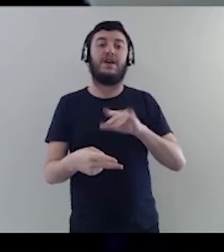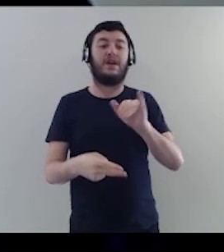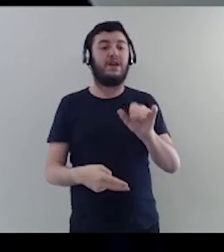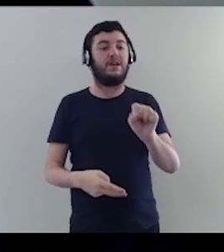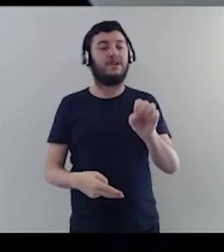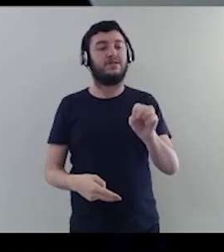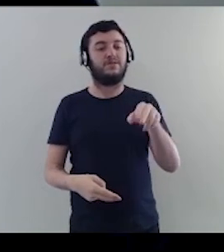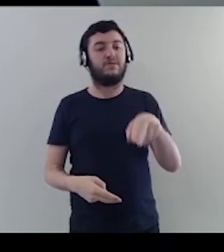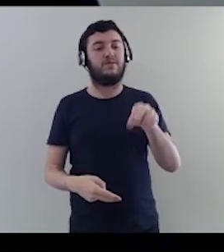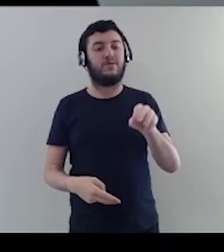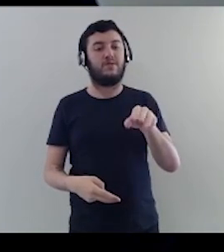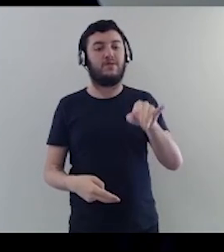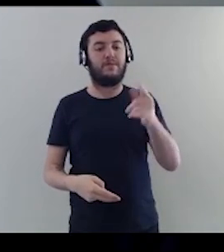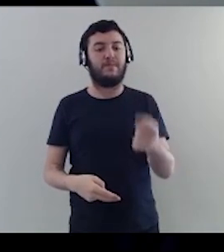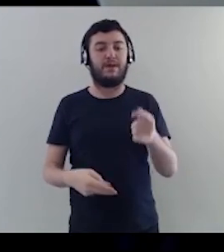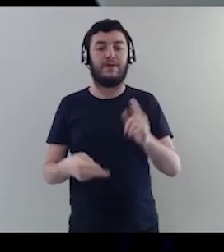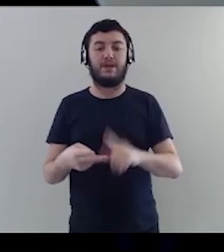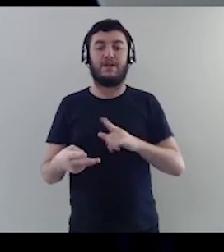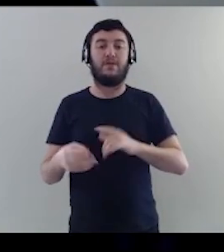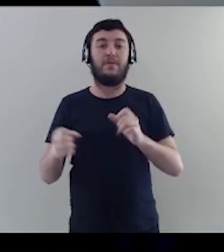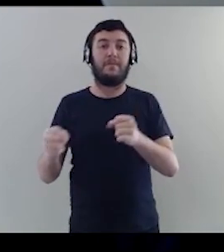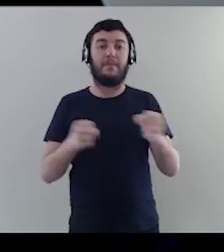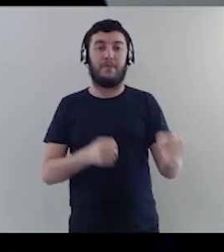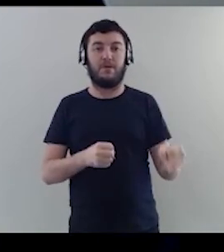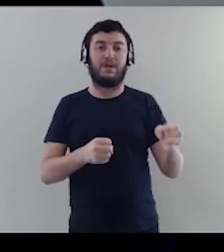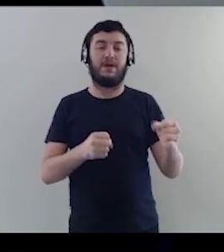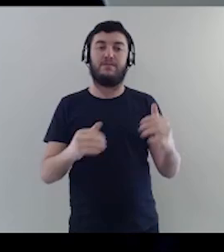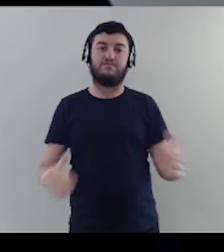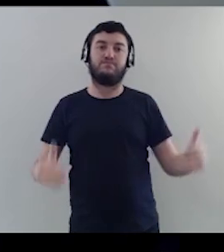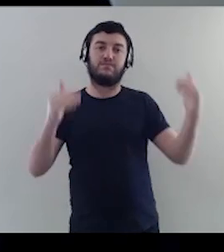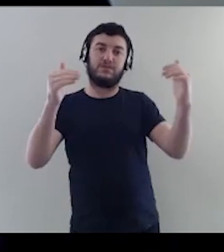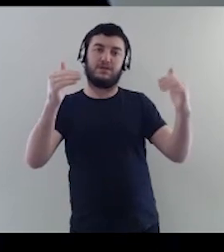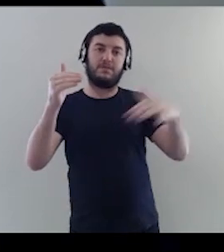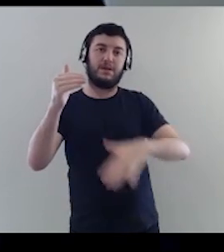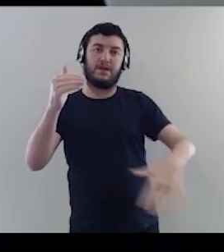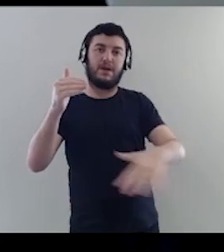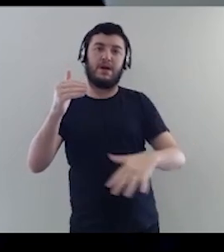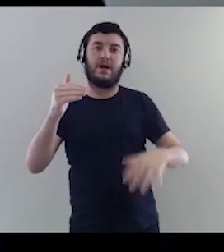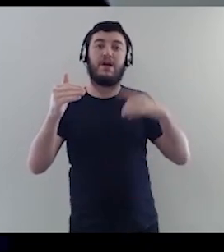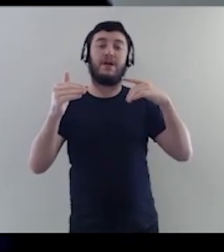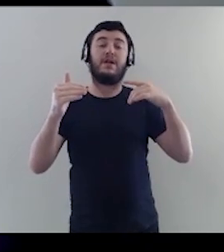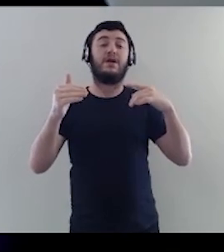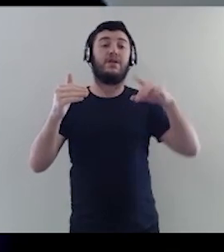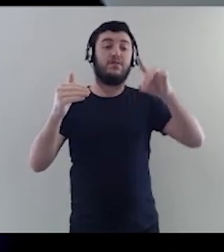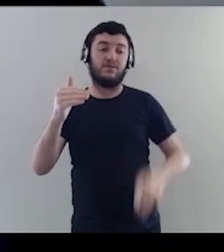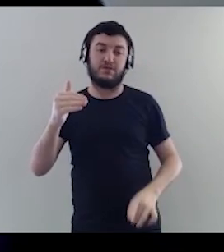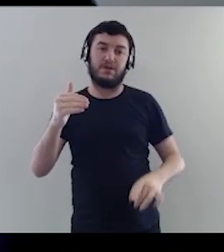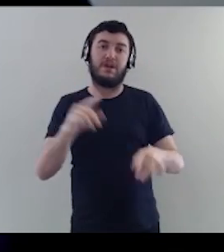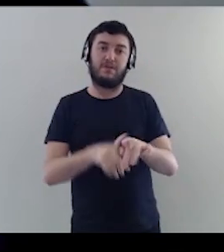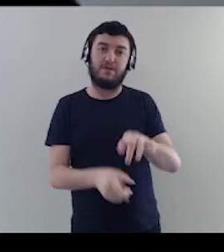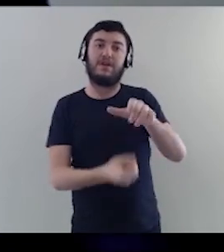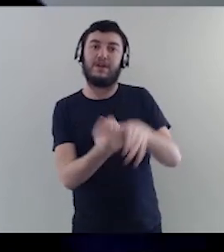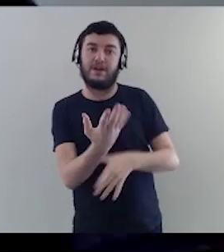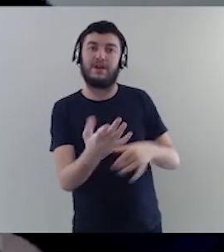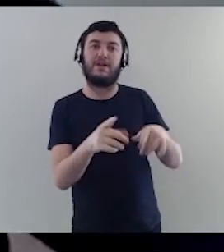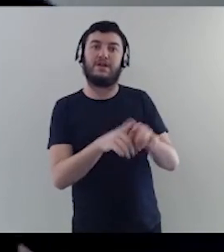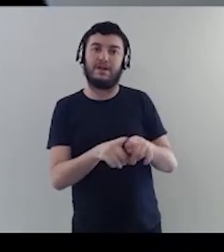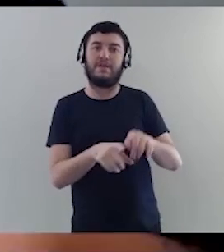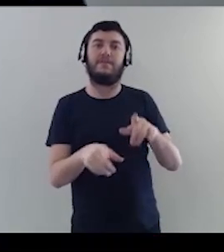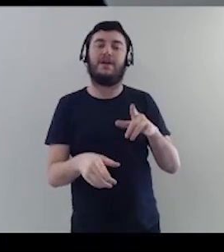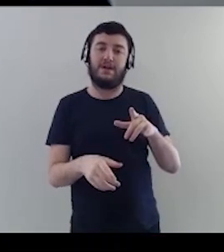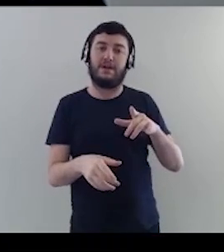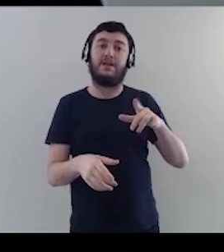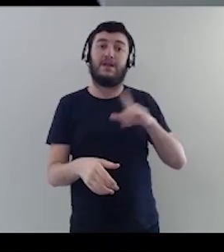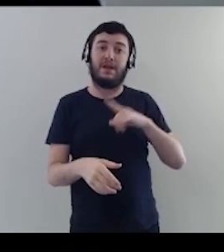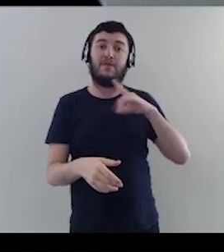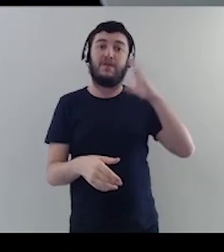a subordinação do poder ao próprio direito que ele cria, que ele aplica ou que interpreta. Portanto, precedente